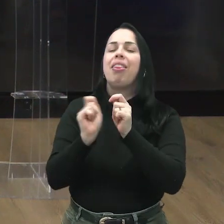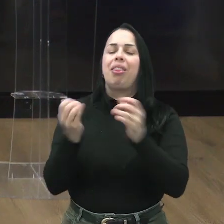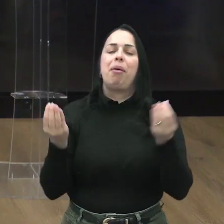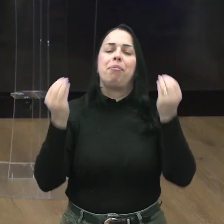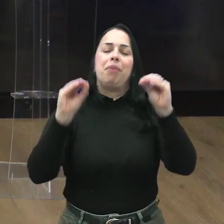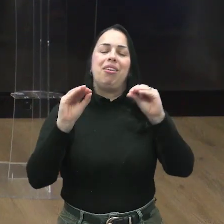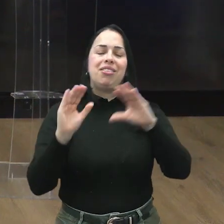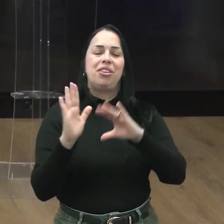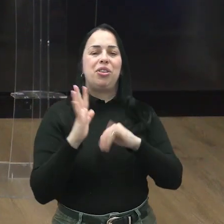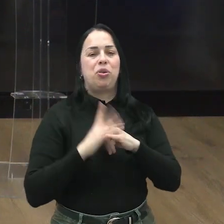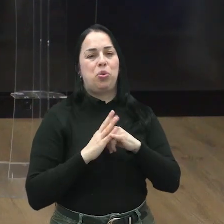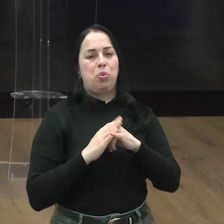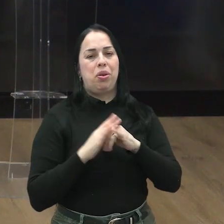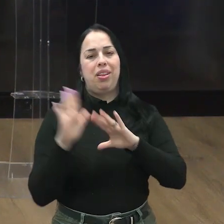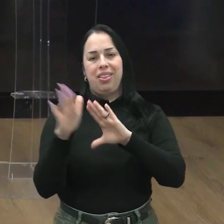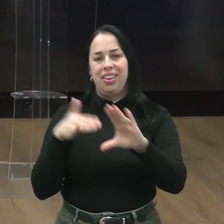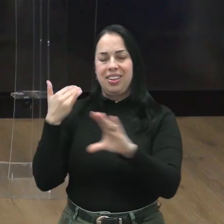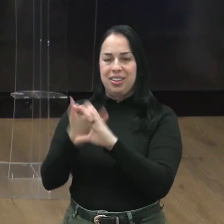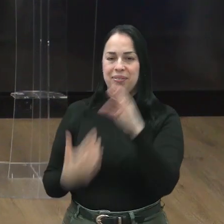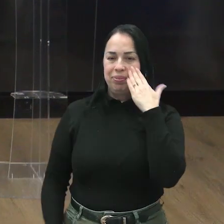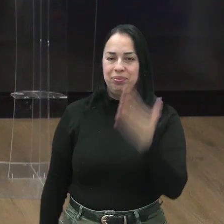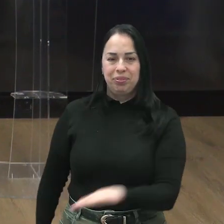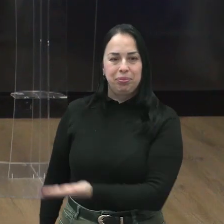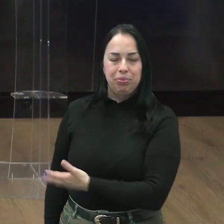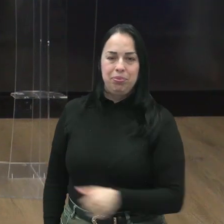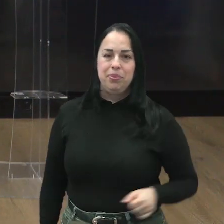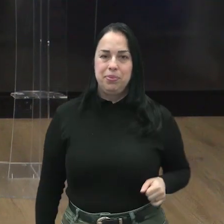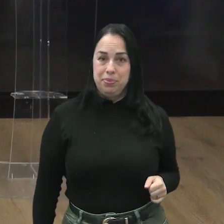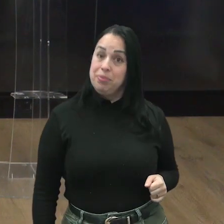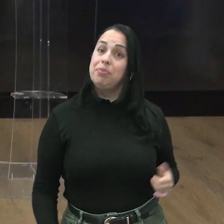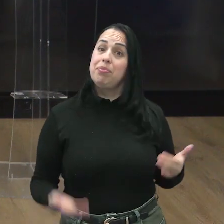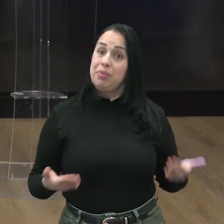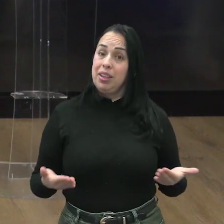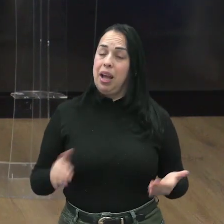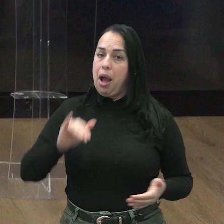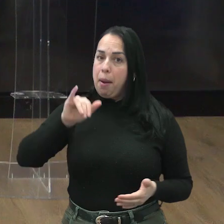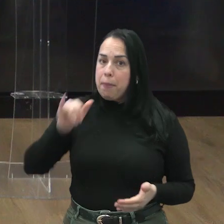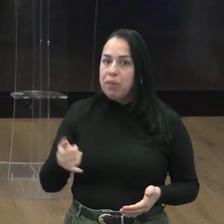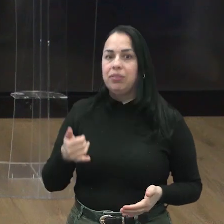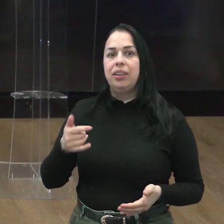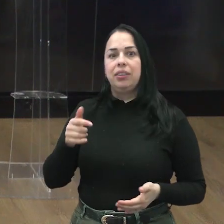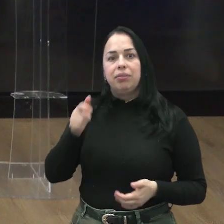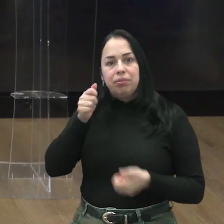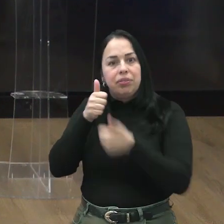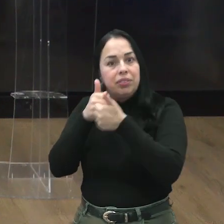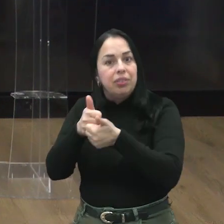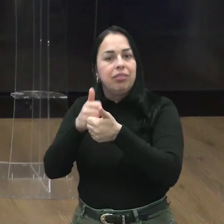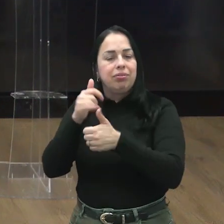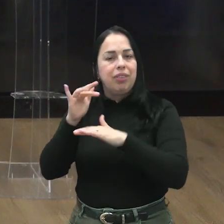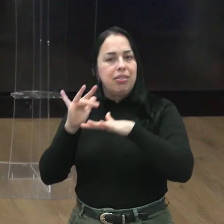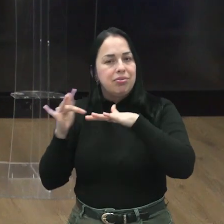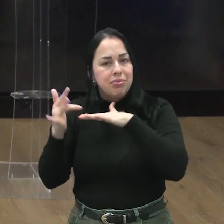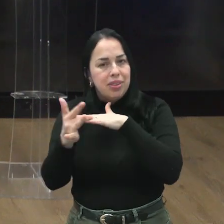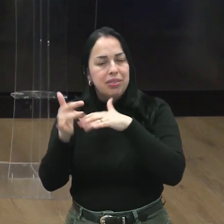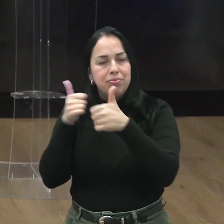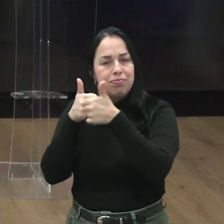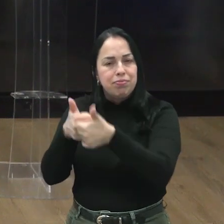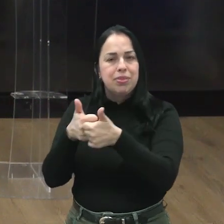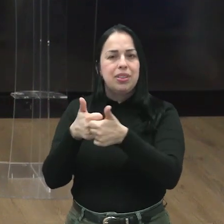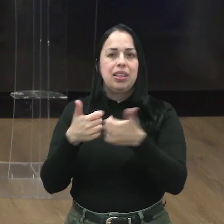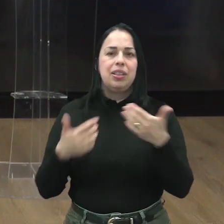vão ficar disponíveis lá no nosso canal do YouTube, TV Câmara SJC. Aproveita para seguir também as redes